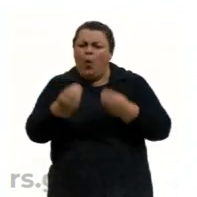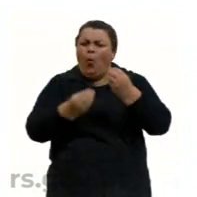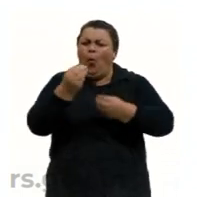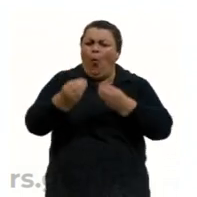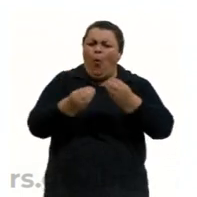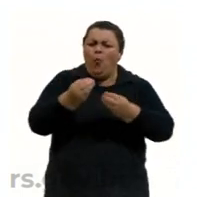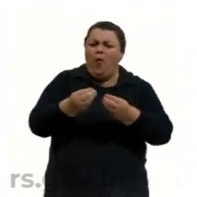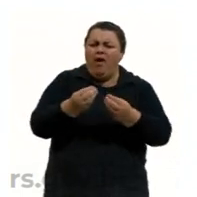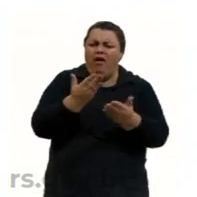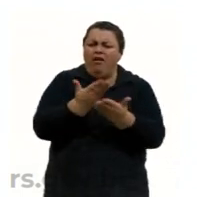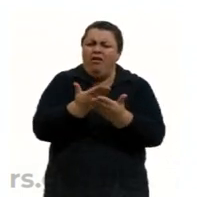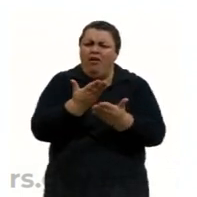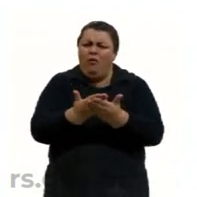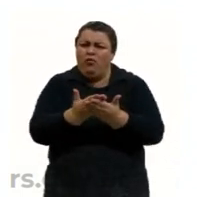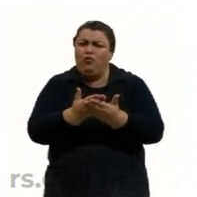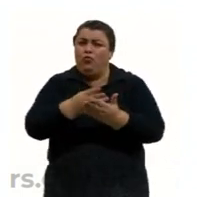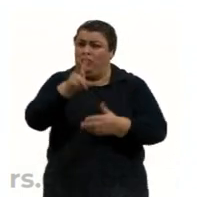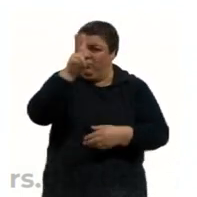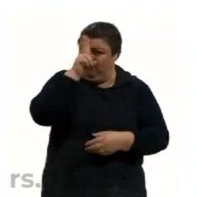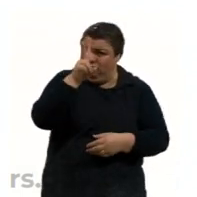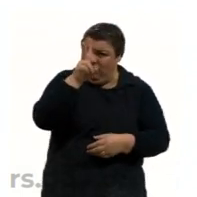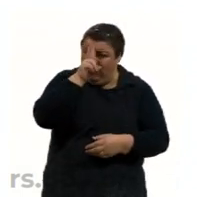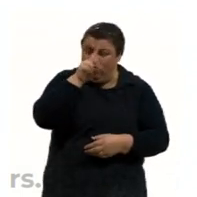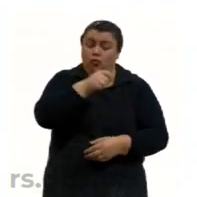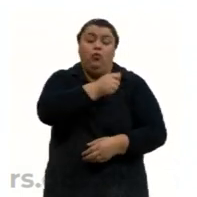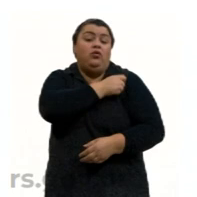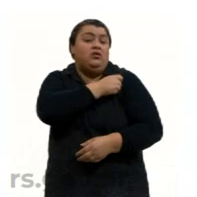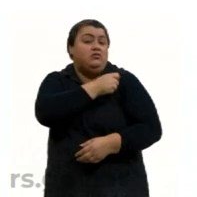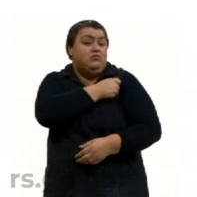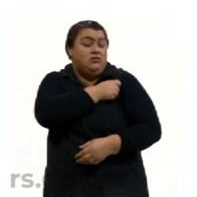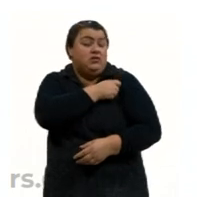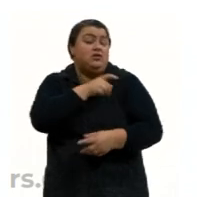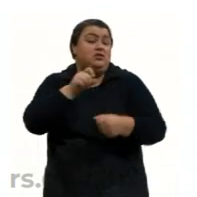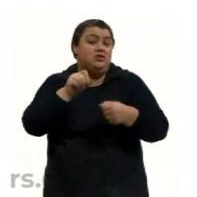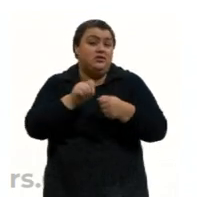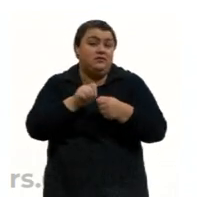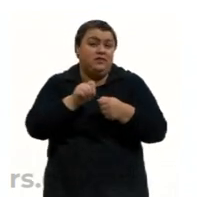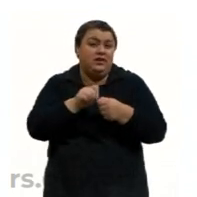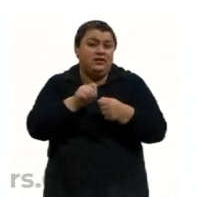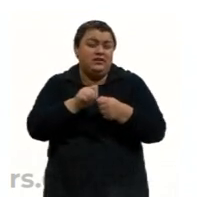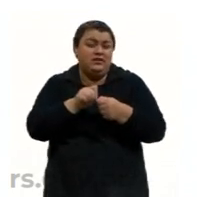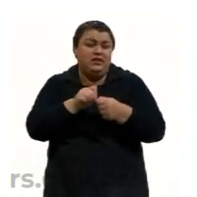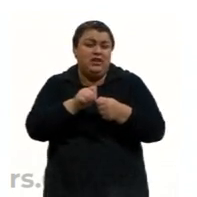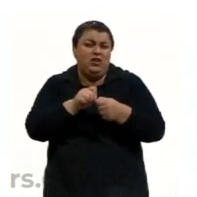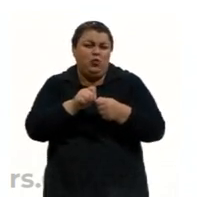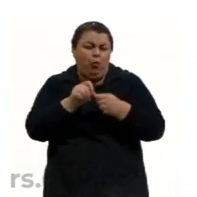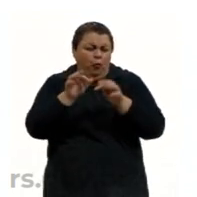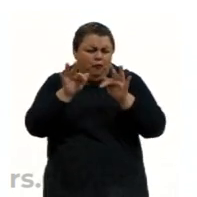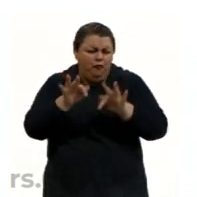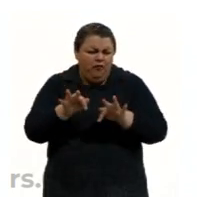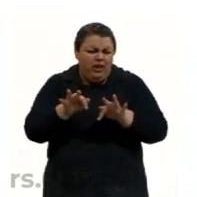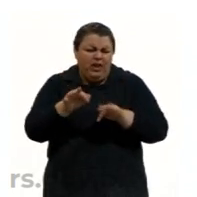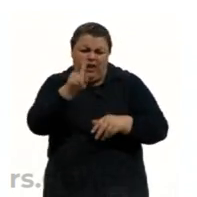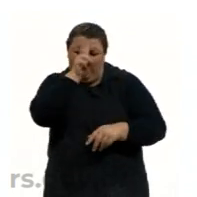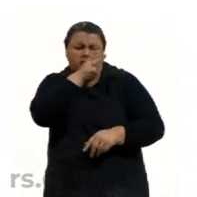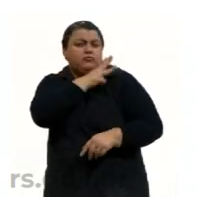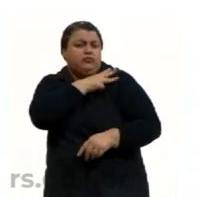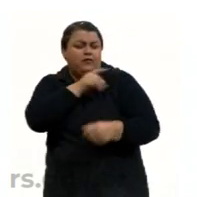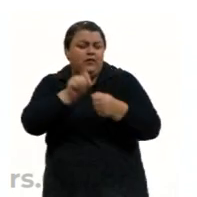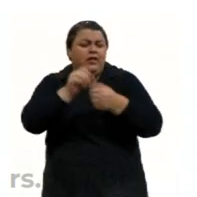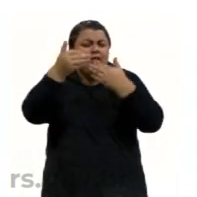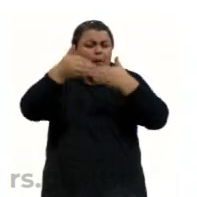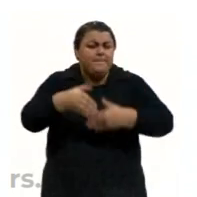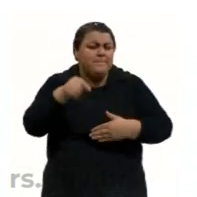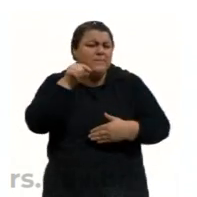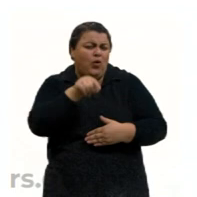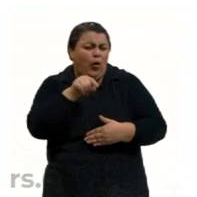de forma optativa os estudantes faziam a finalizando ensino médio 3º ano faziam essa prova